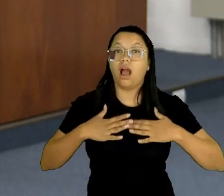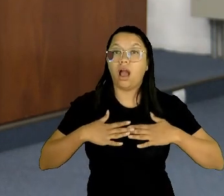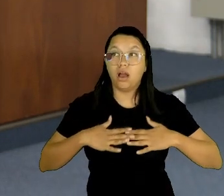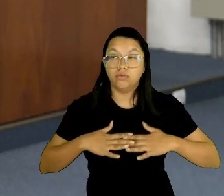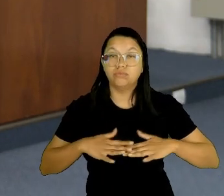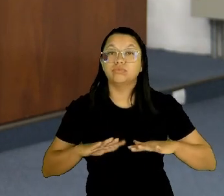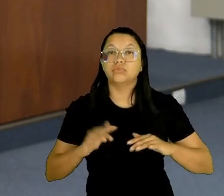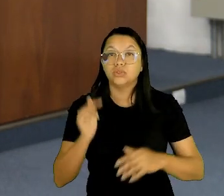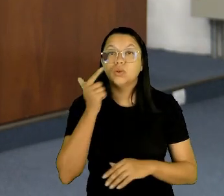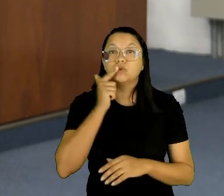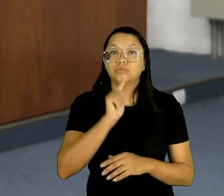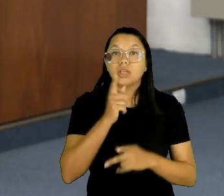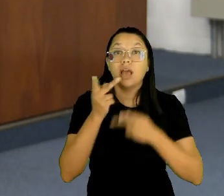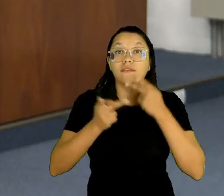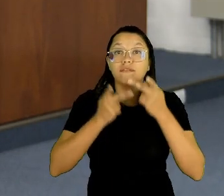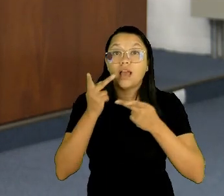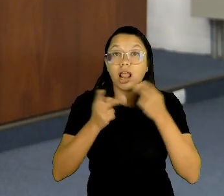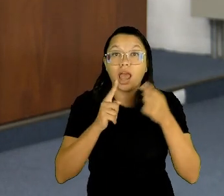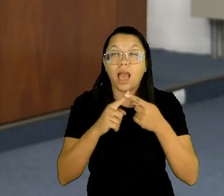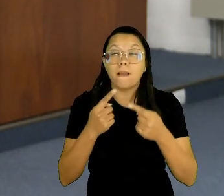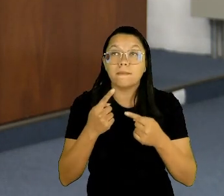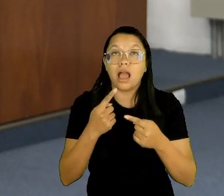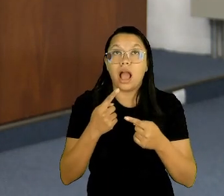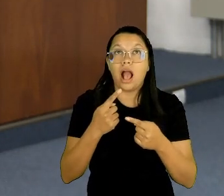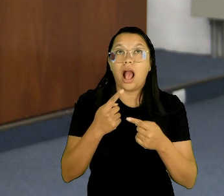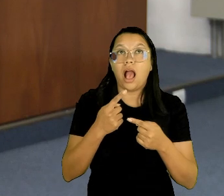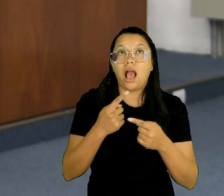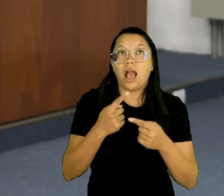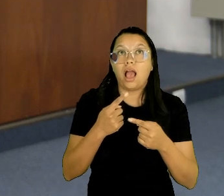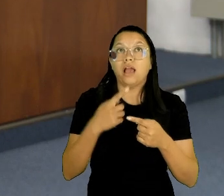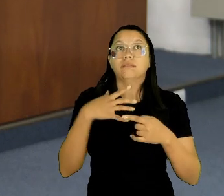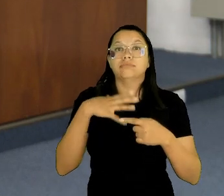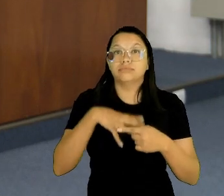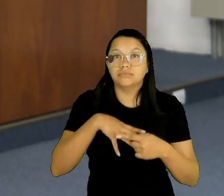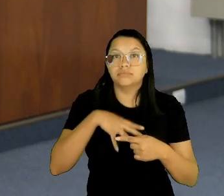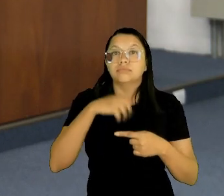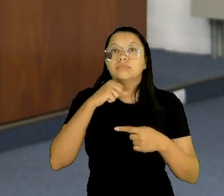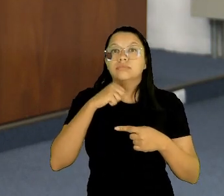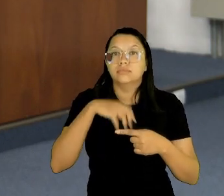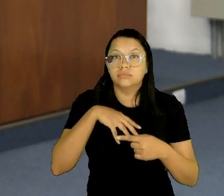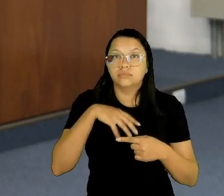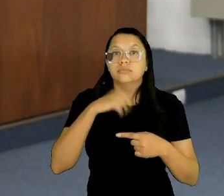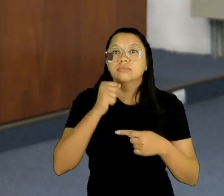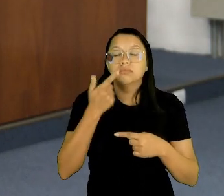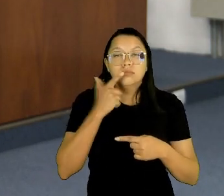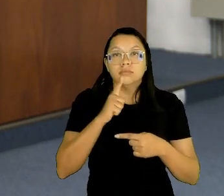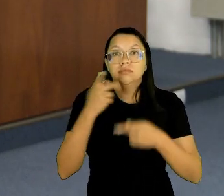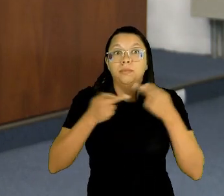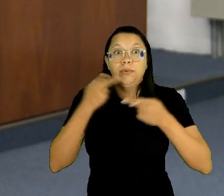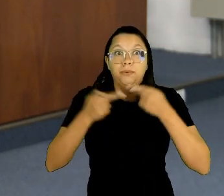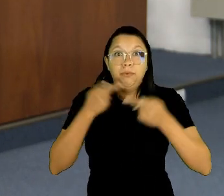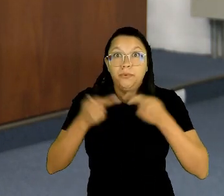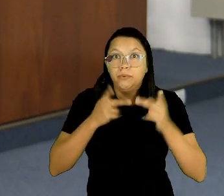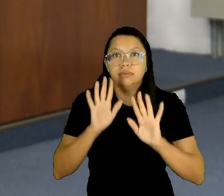E intensidade moderada é quando a gente consegue falar, mas não consegue uma palavra ou outra, mas você não vai conseguir manter um discurso ali durante o